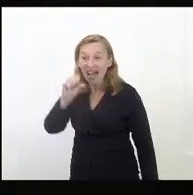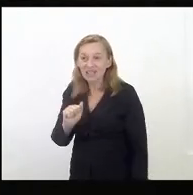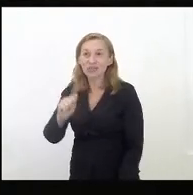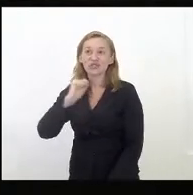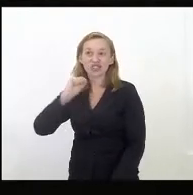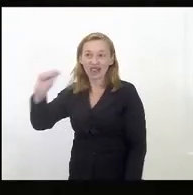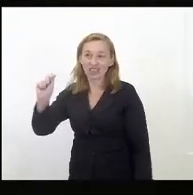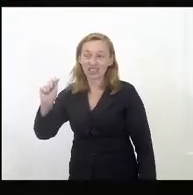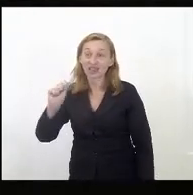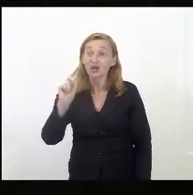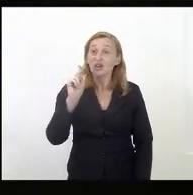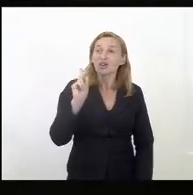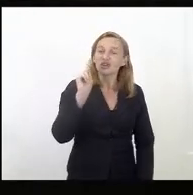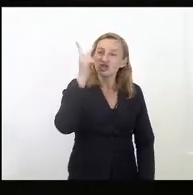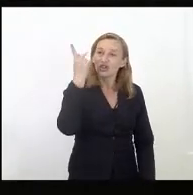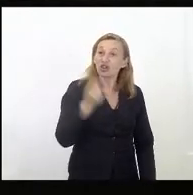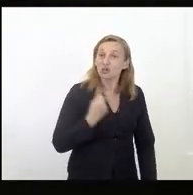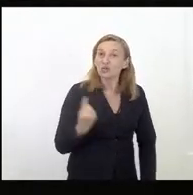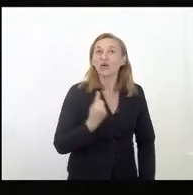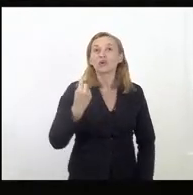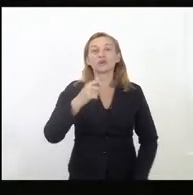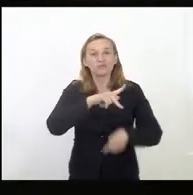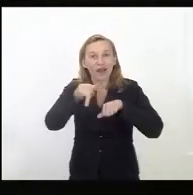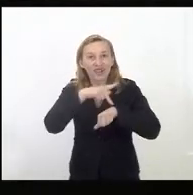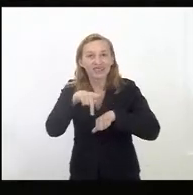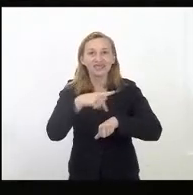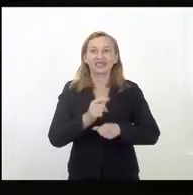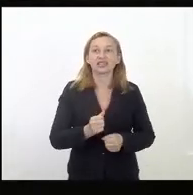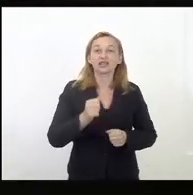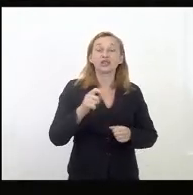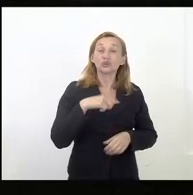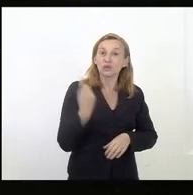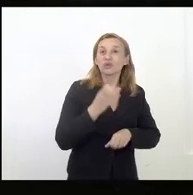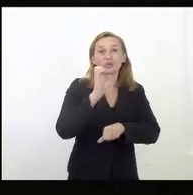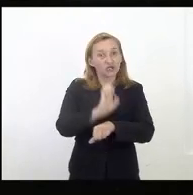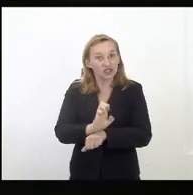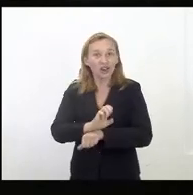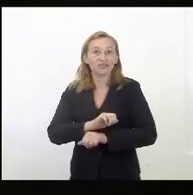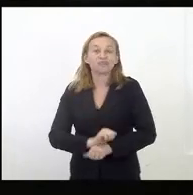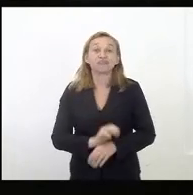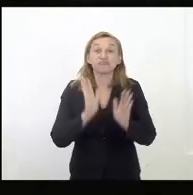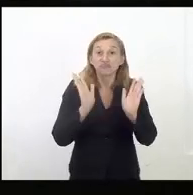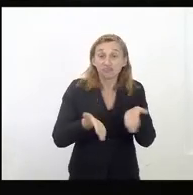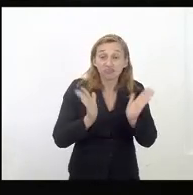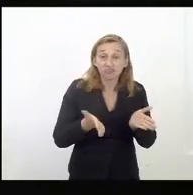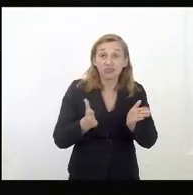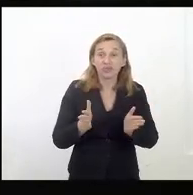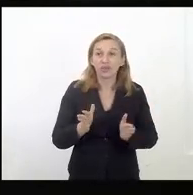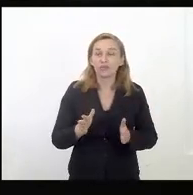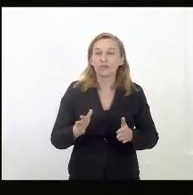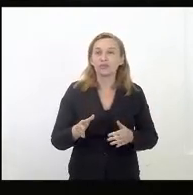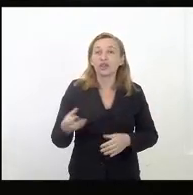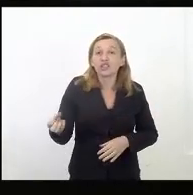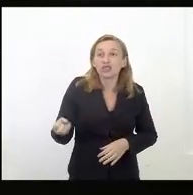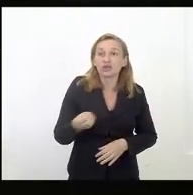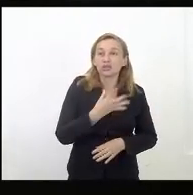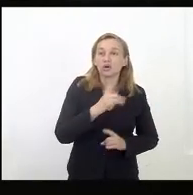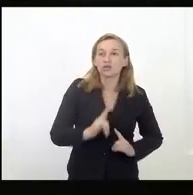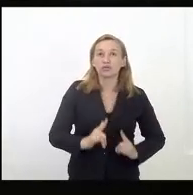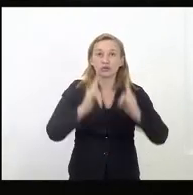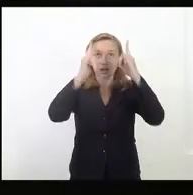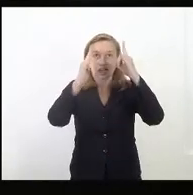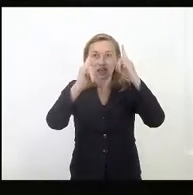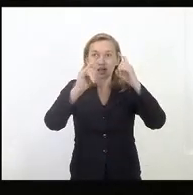faz parte da história do nosso país e do nosso estado e hoje nós estamos nessa nova sede